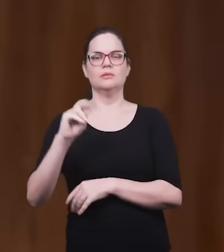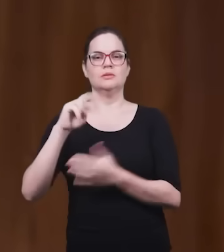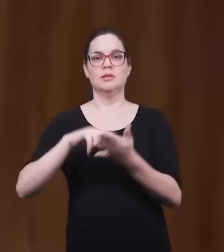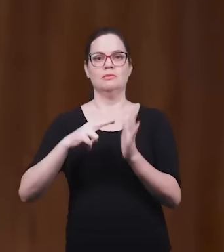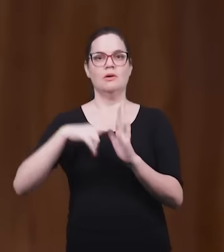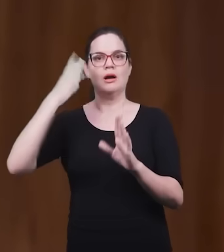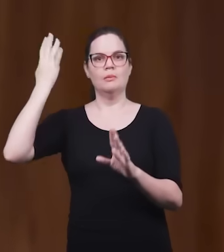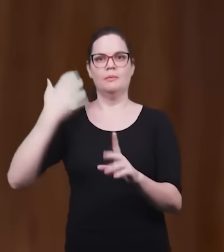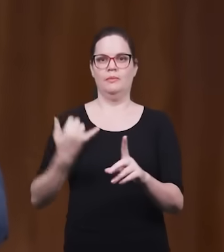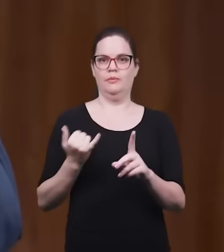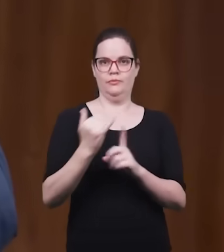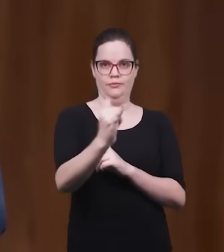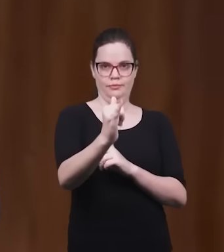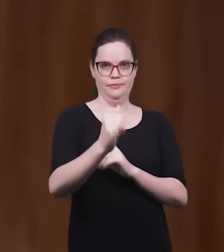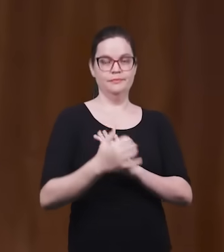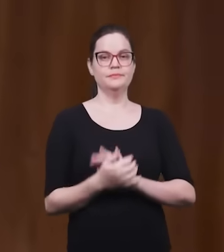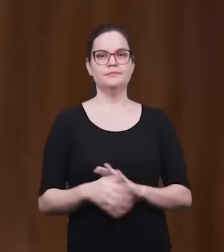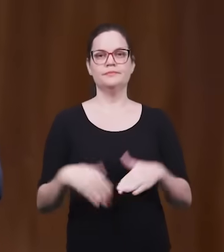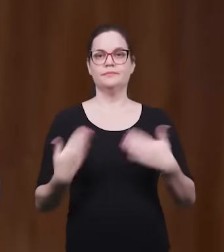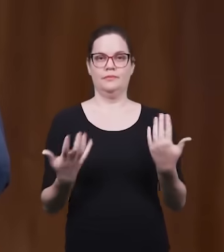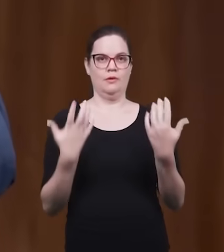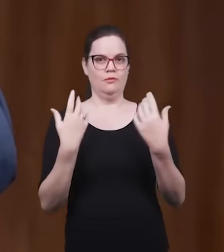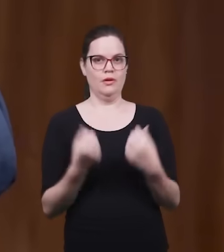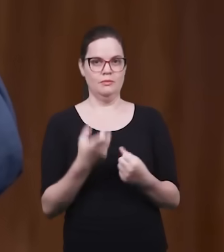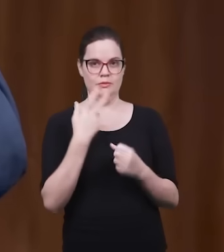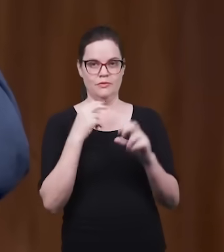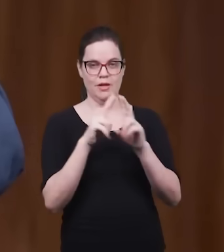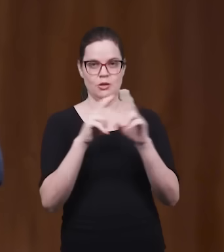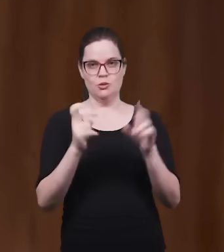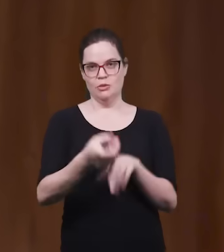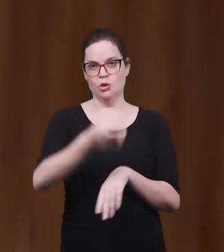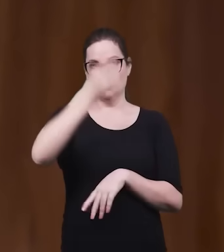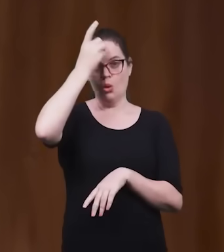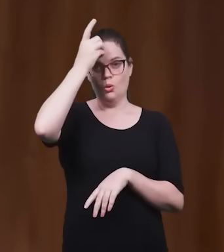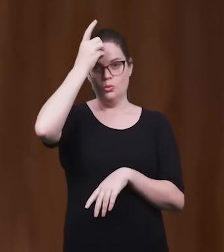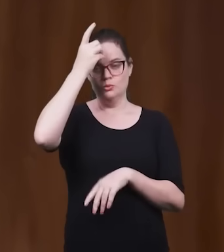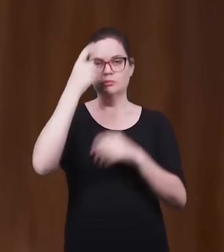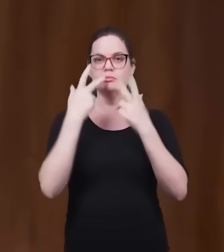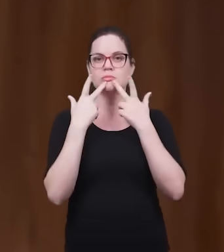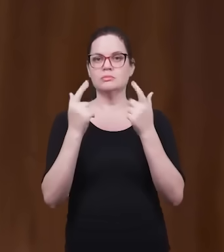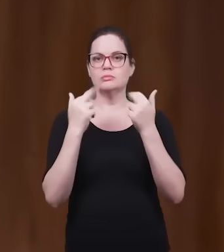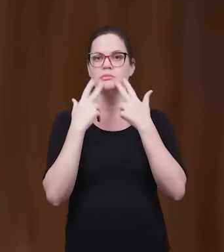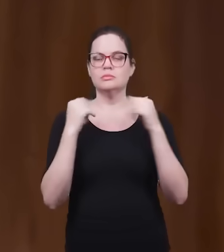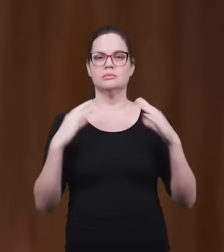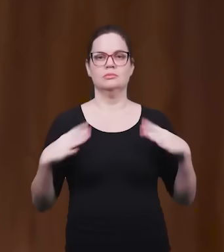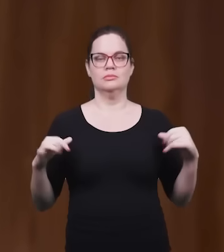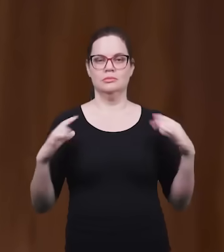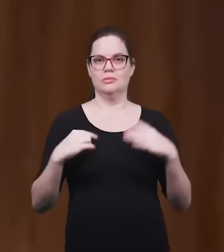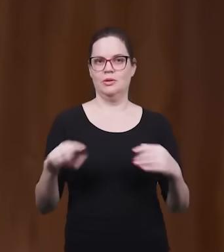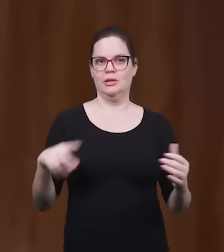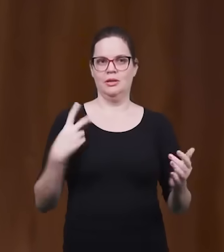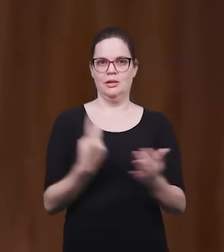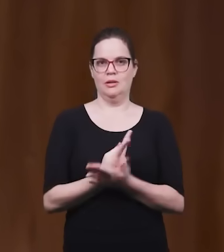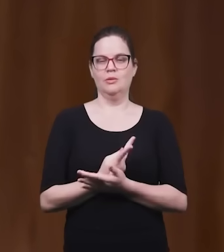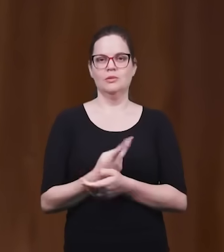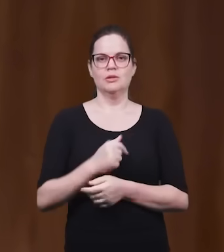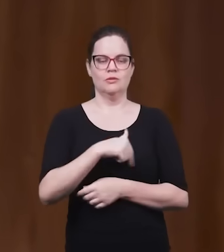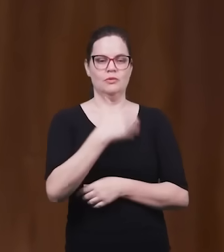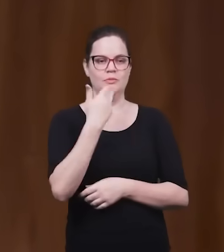Marcelo. Marcelo, e aí, vamos falar sobre o dom de línguas, esse mistério que aconteceu na vida da